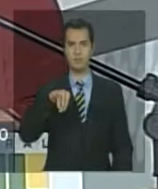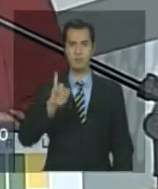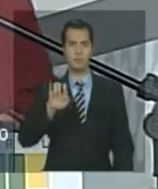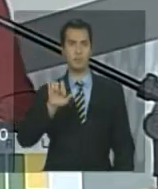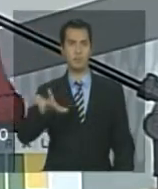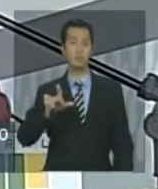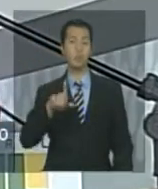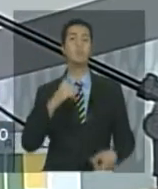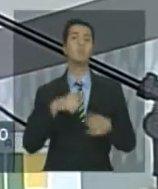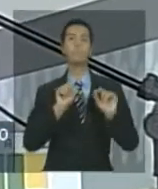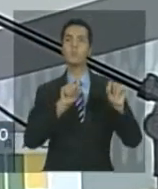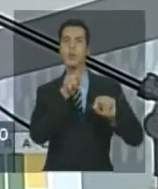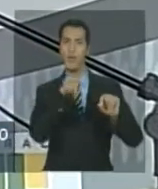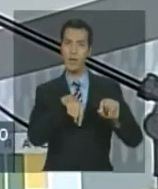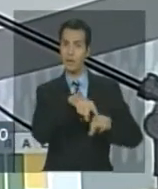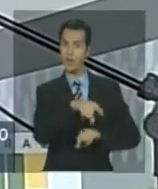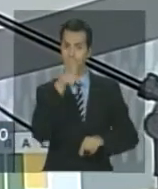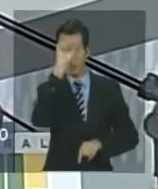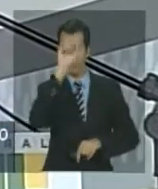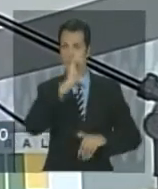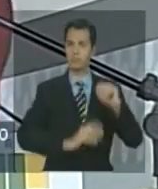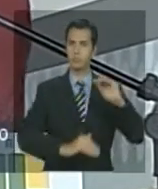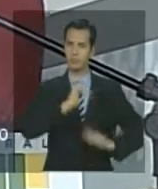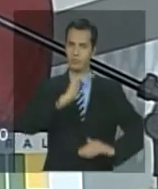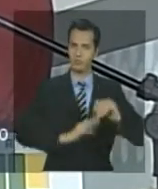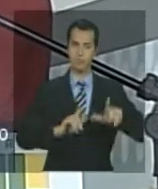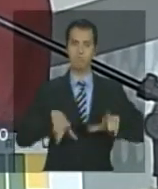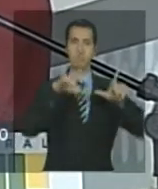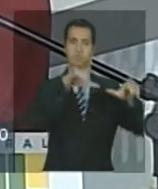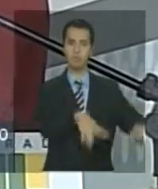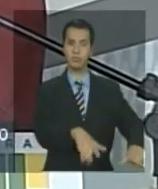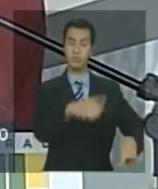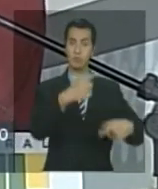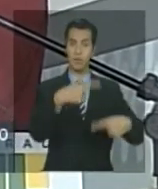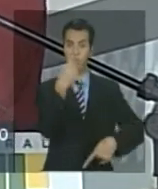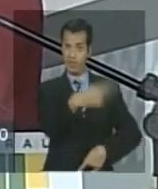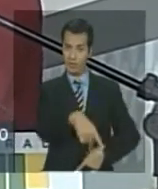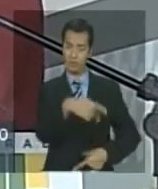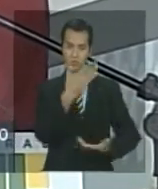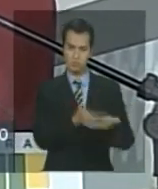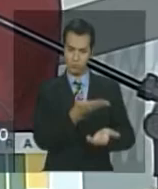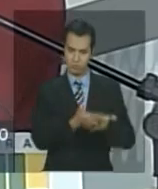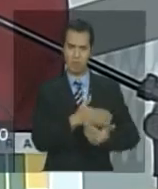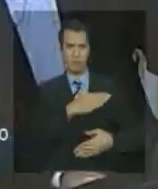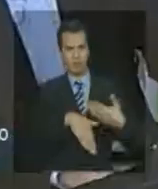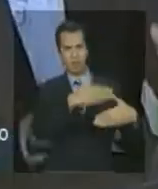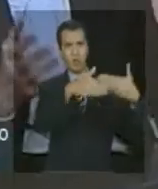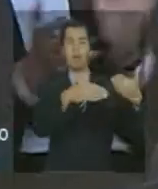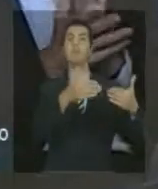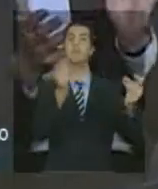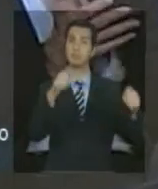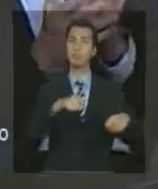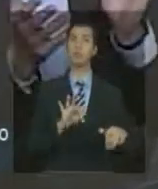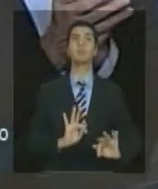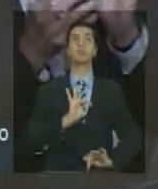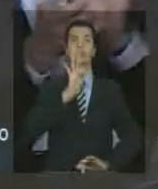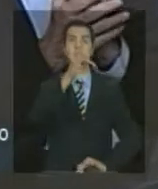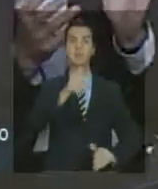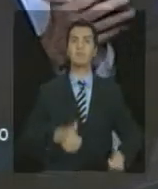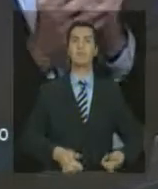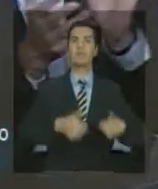formação, os filhos também melhorarão. Porque mãe passa para filho em primeiro lugar.